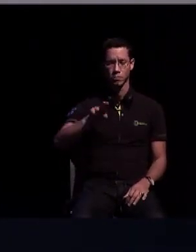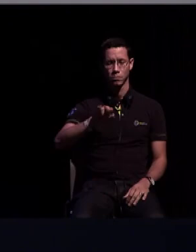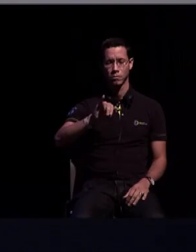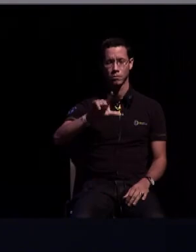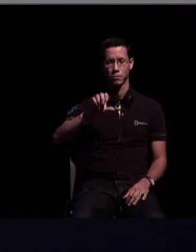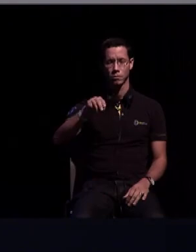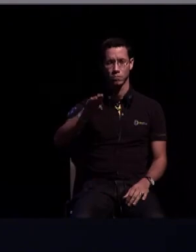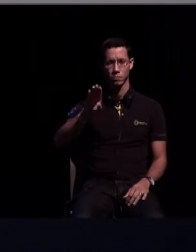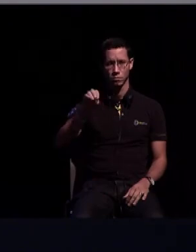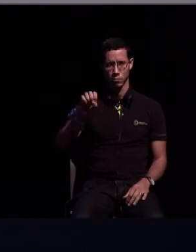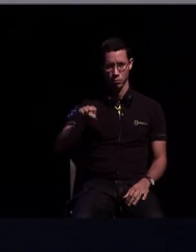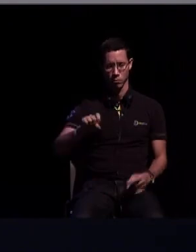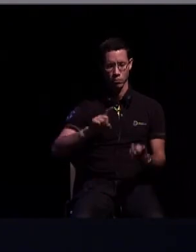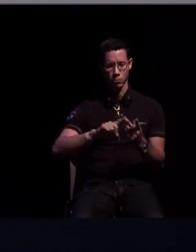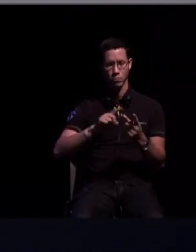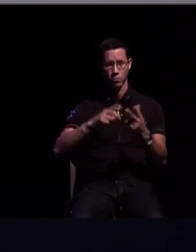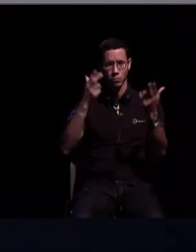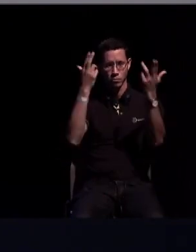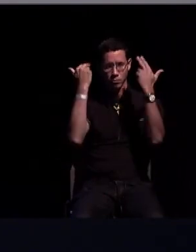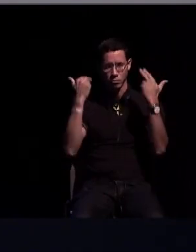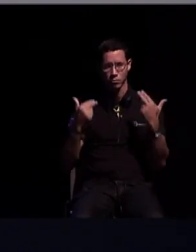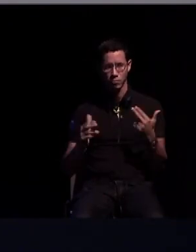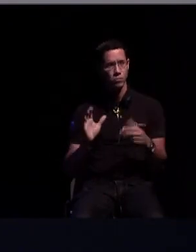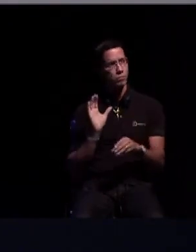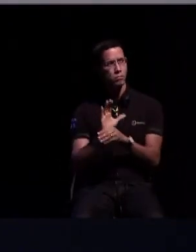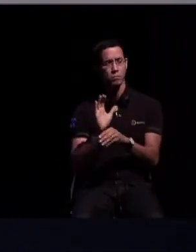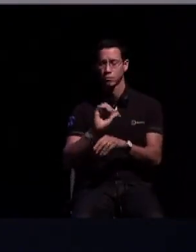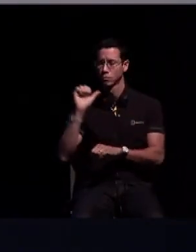indígenas puede hacer grandes transformaciones.